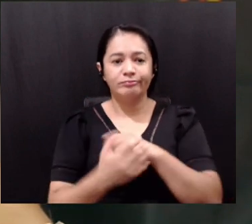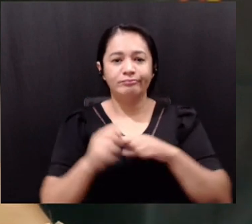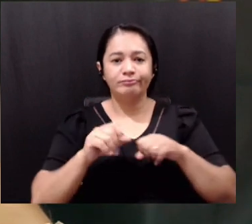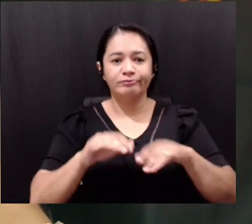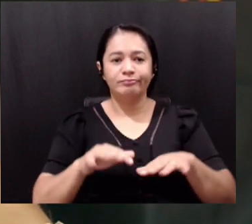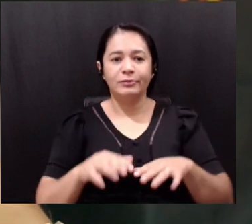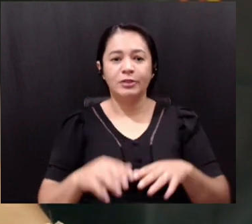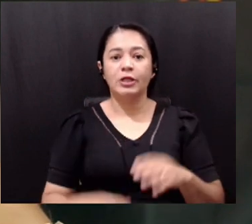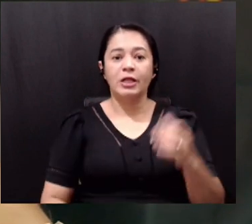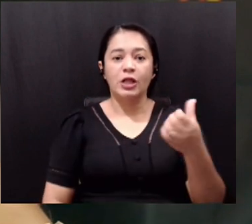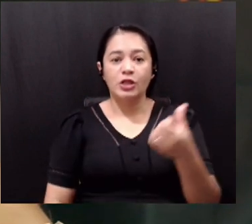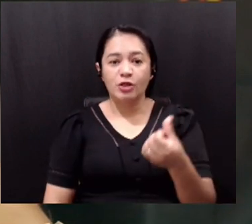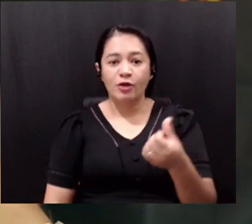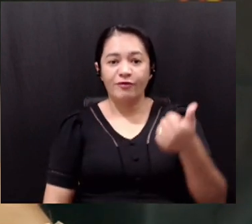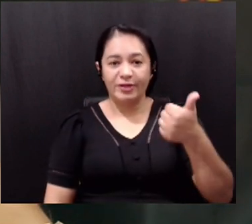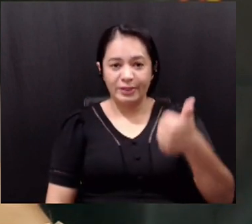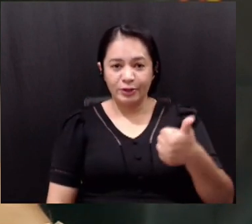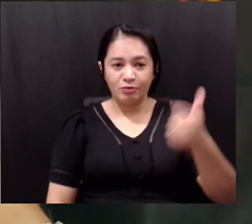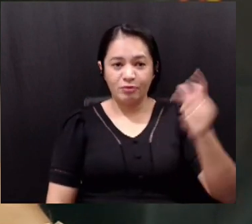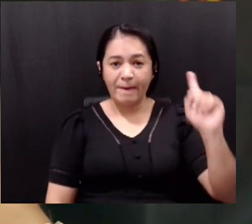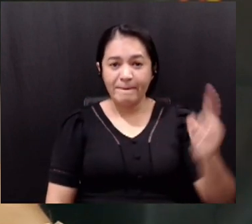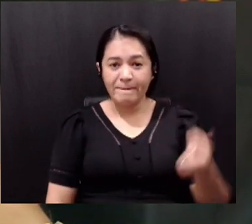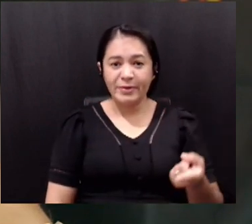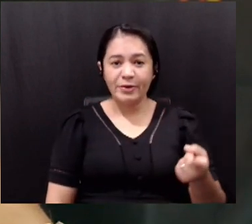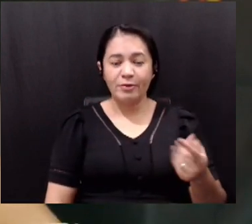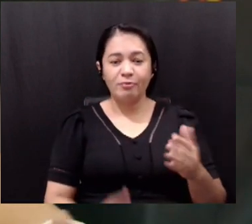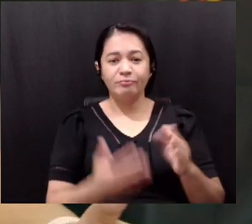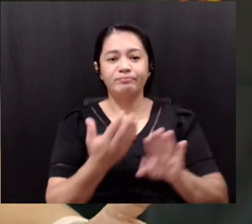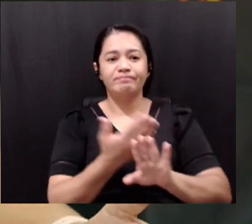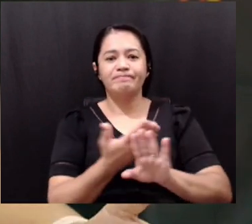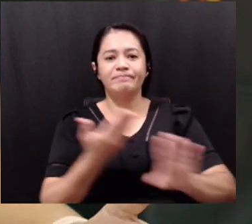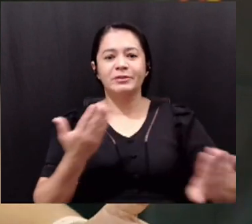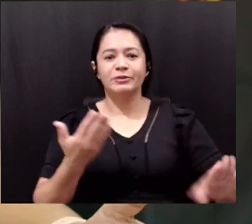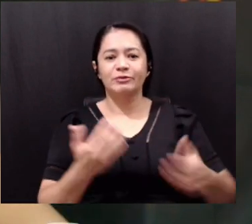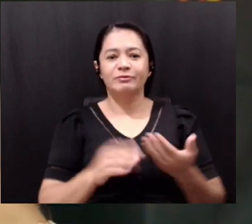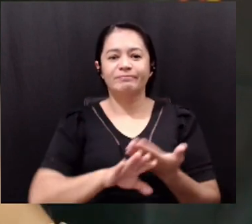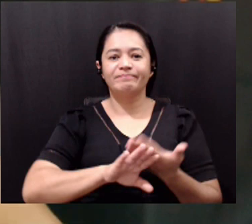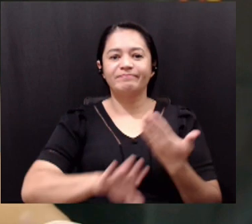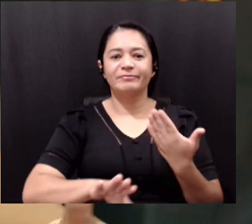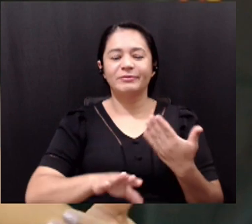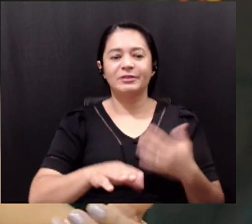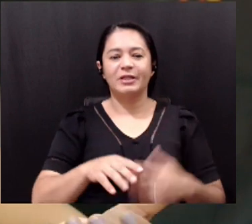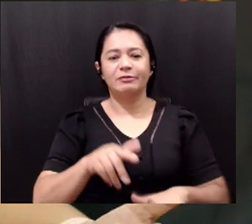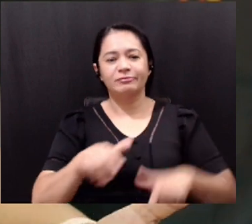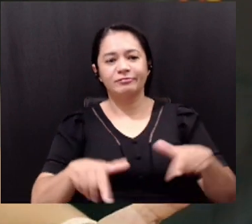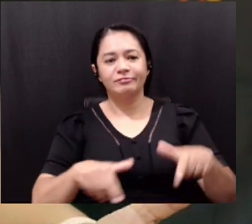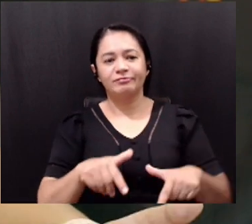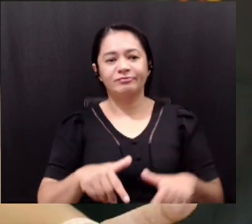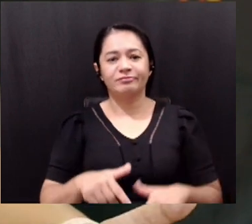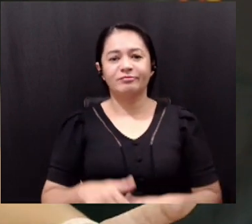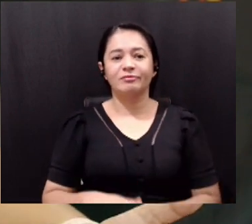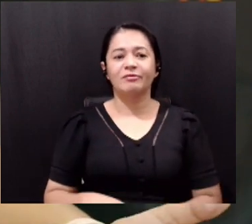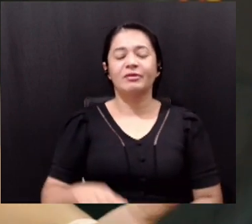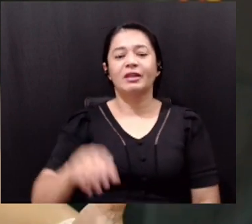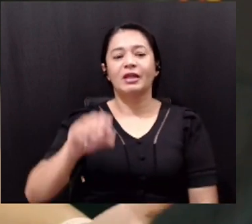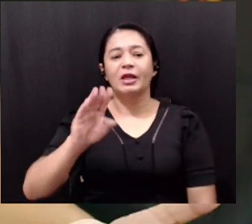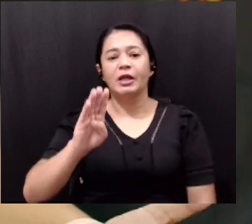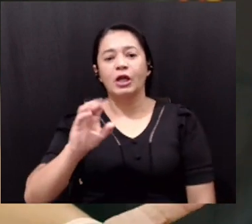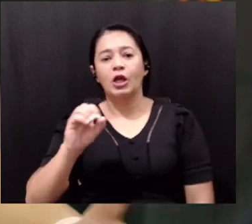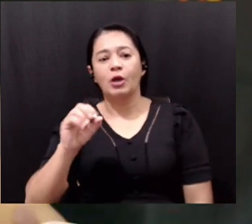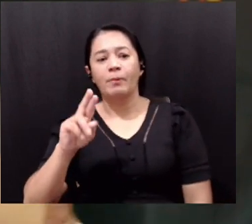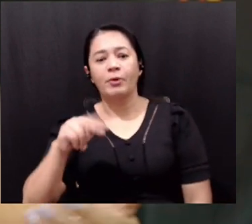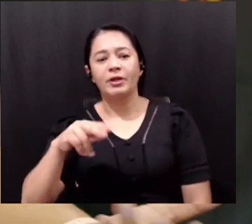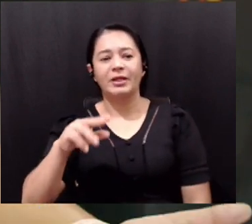91.607 pessoas foram afastadas, né? Síndrome de burnout ou síndrome do esgotamento profissional é um